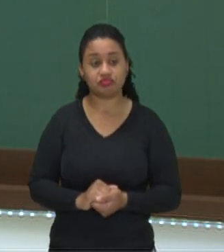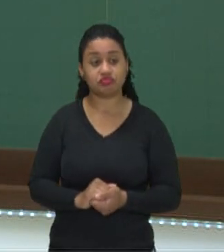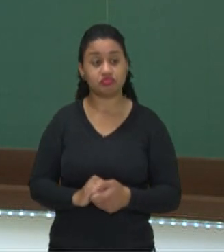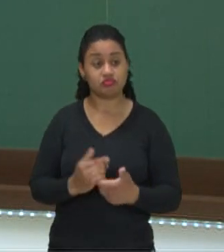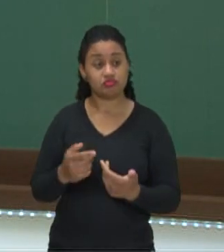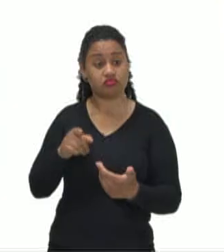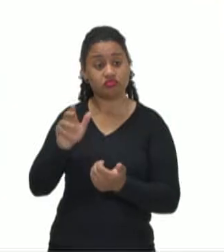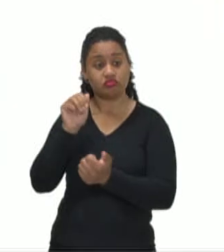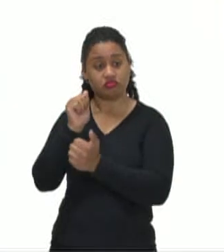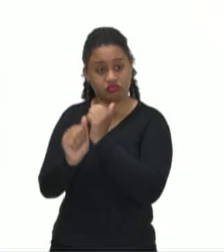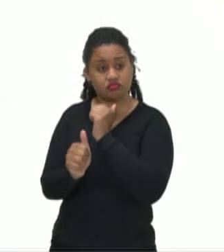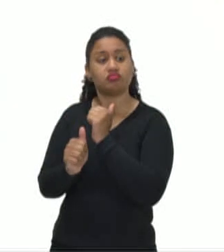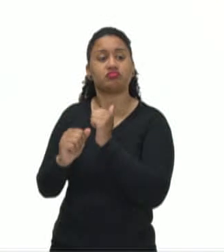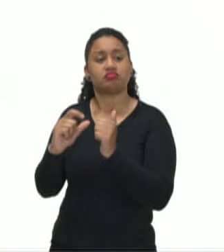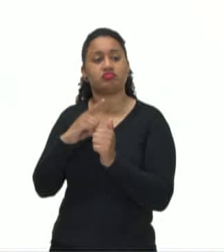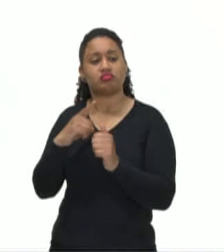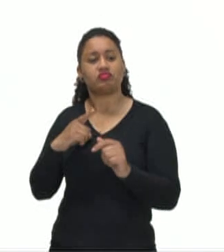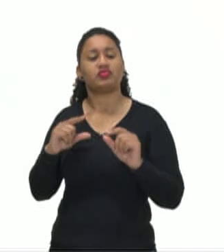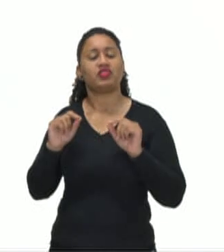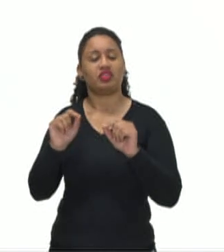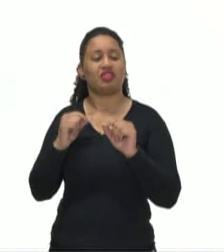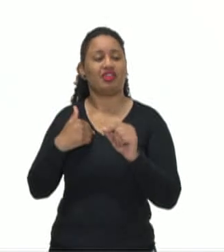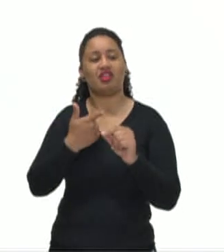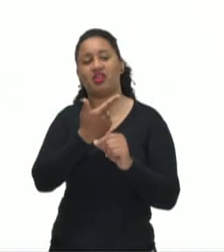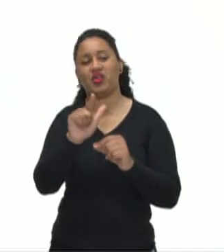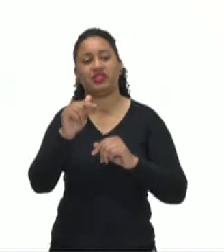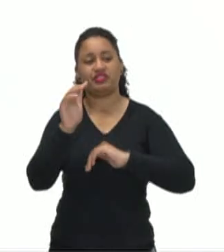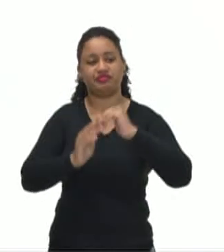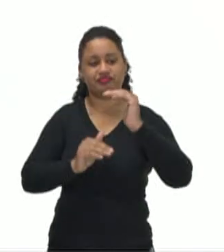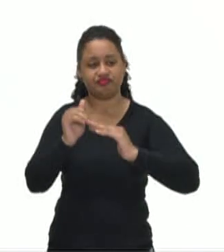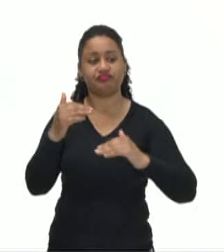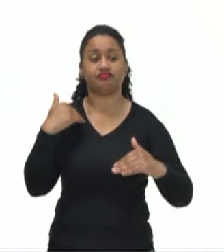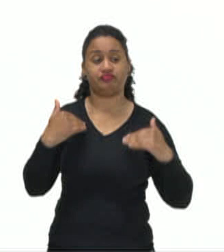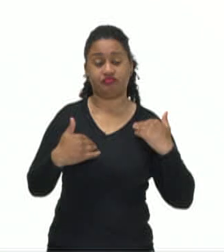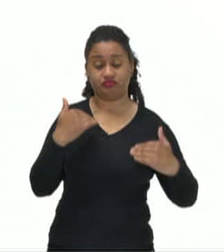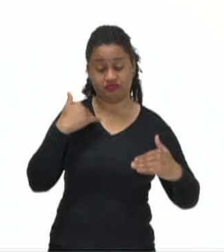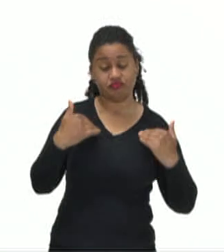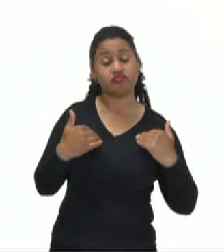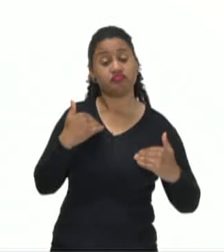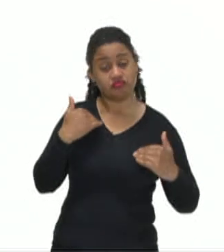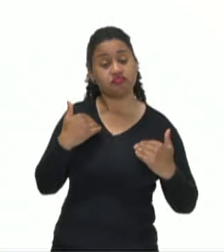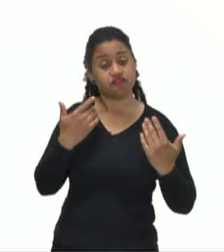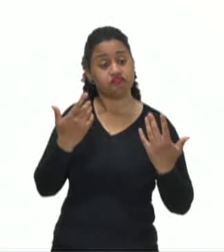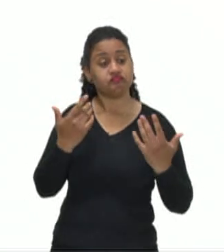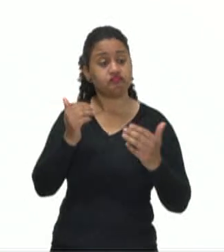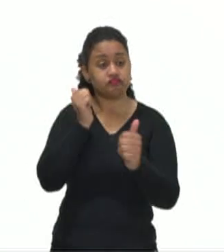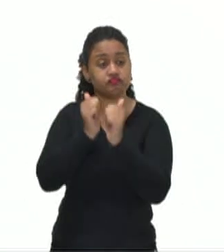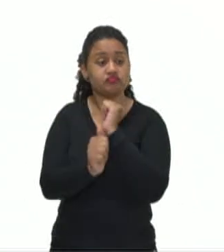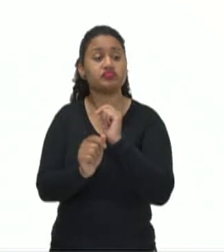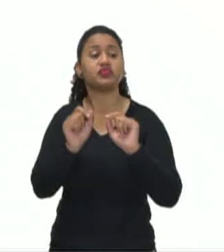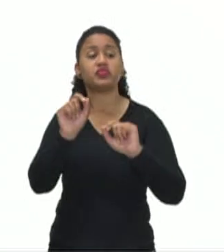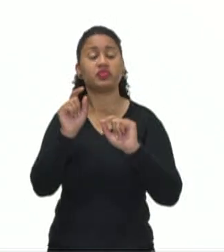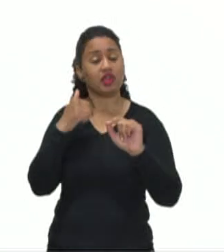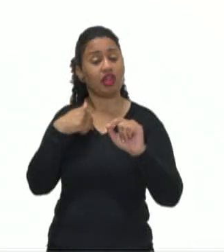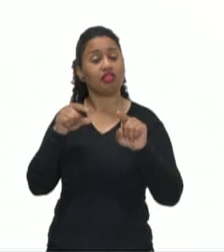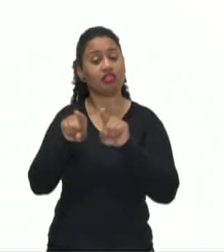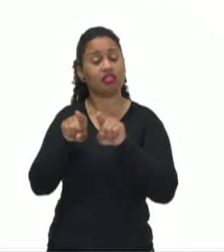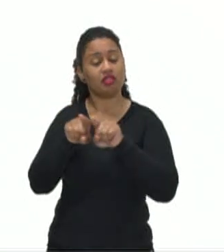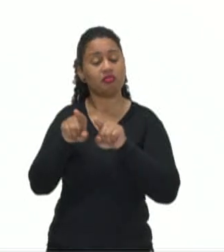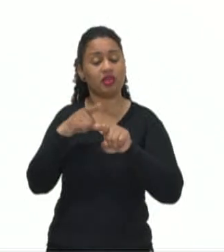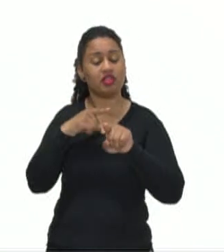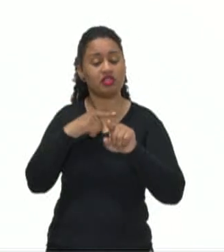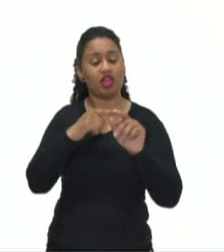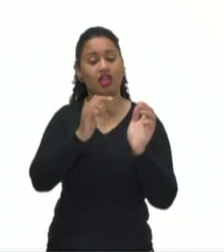Os esportes de aventura, como as demais práticas corporais esportivas, são objeto também de